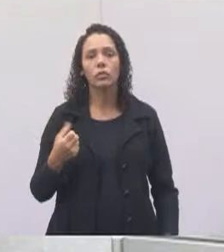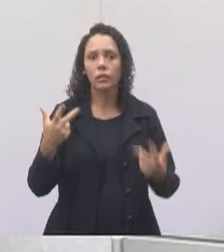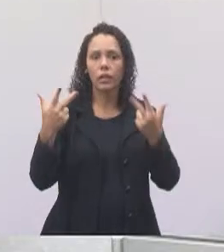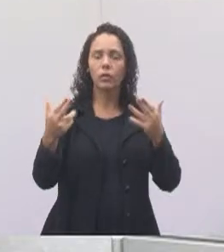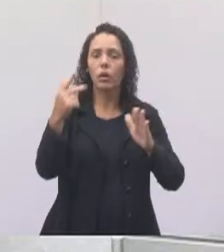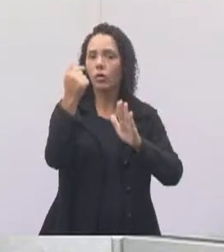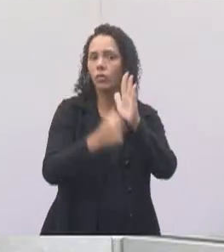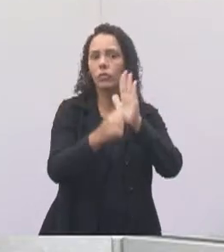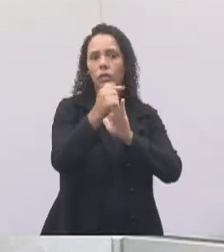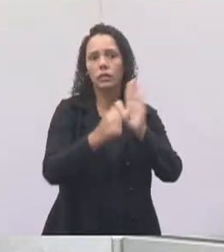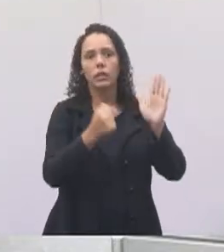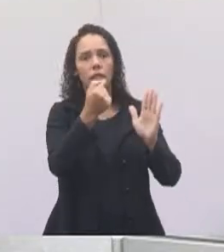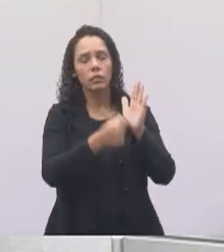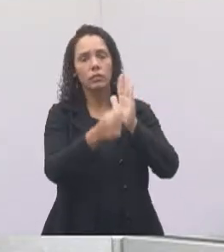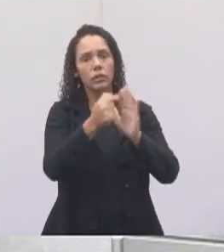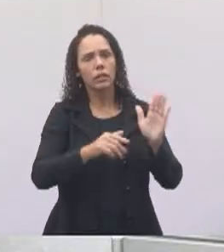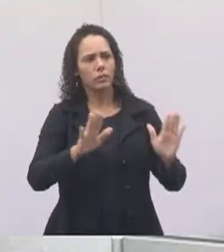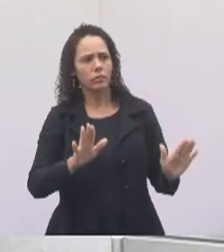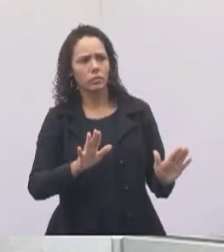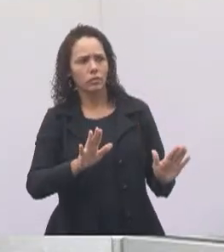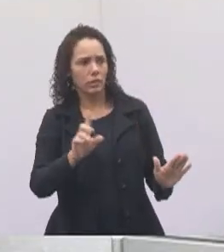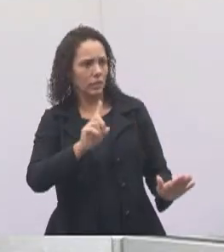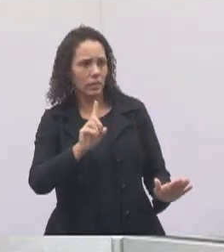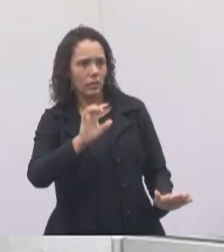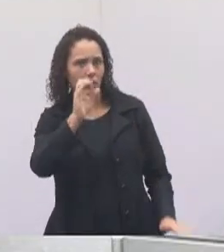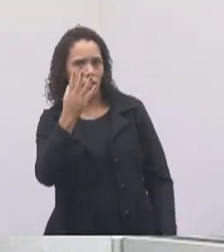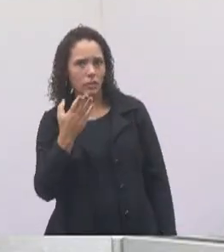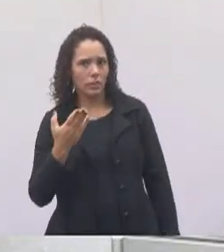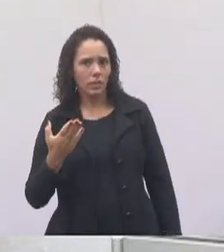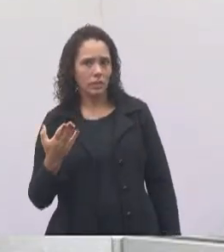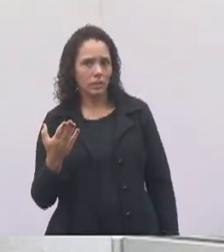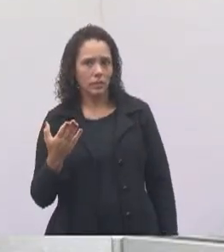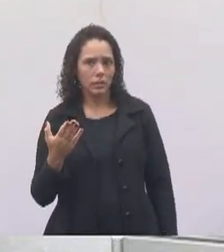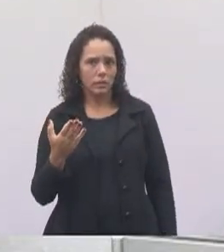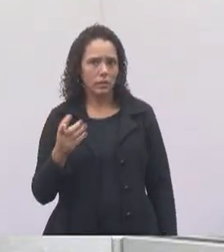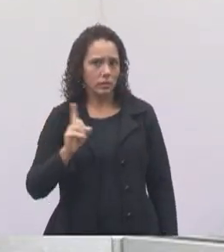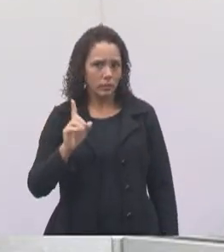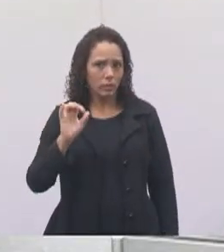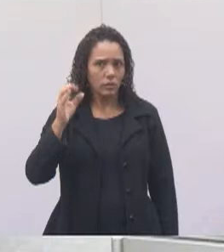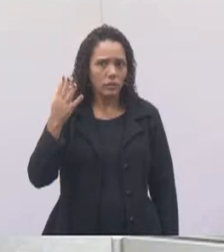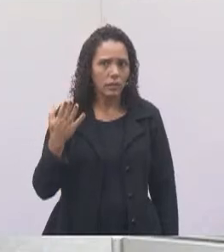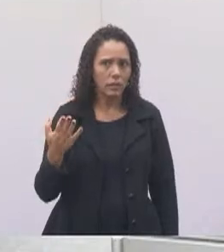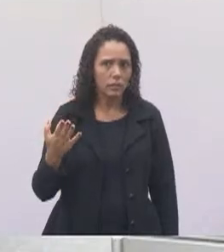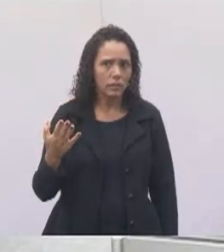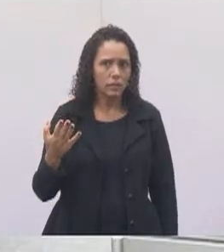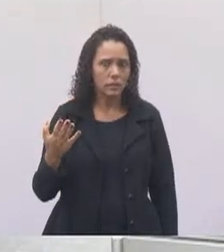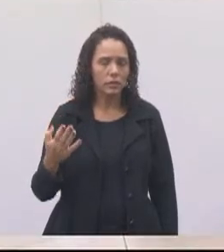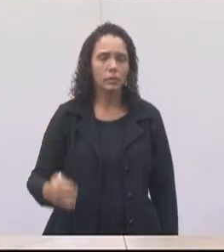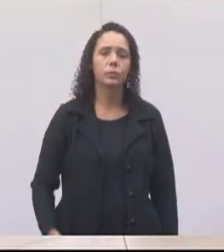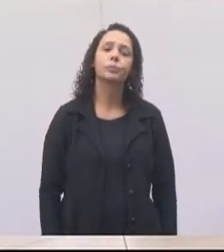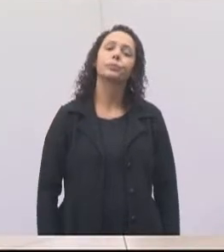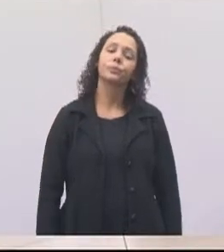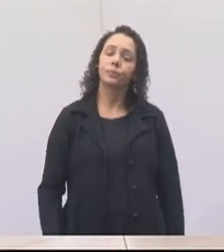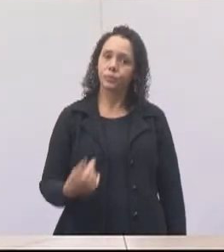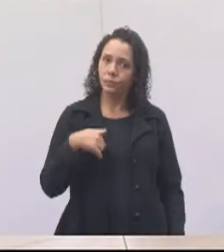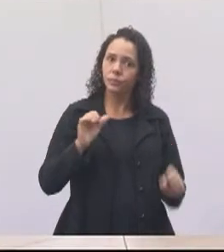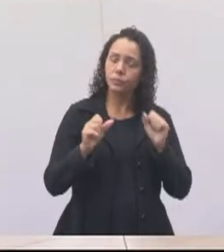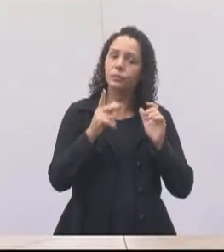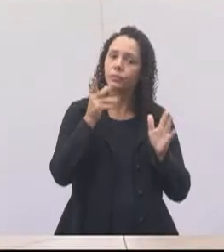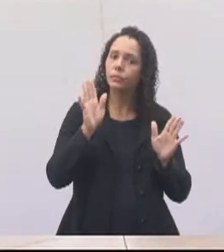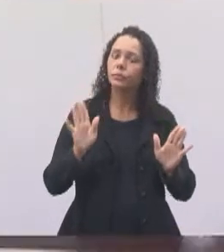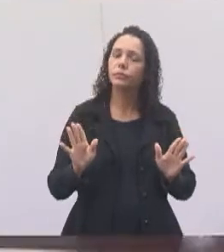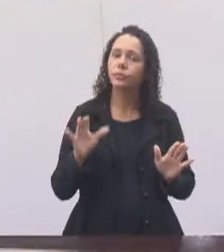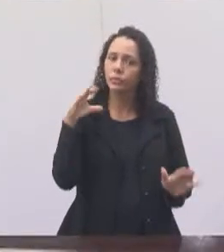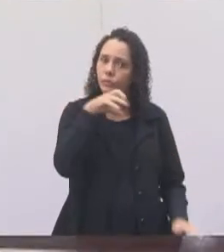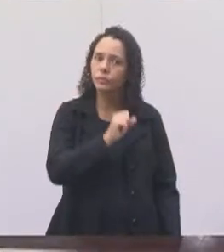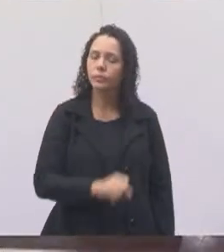mais? Pulou fora também do grupo? Dá essa notícia ao vivo. Você me dá uma fala, Paulinho, rapidinho. O